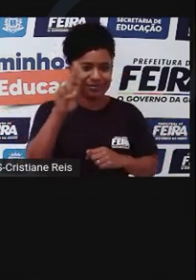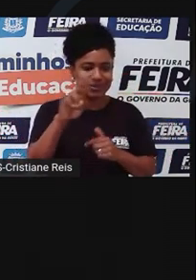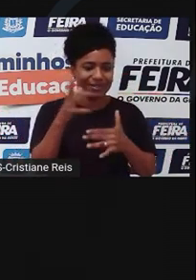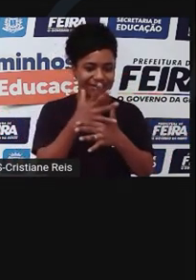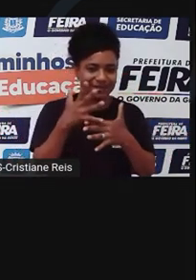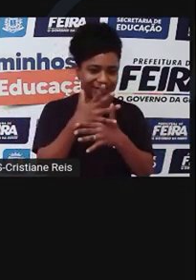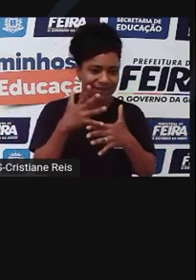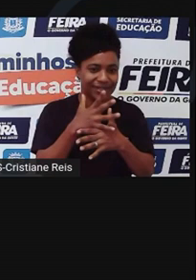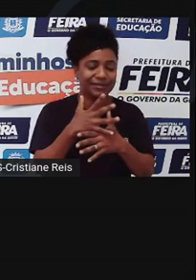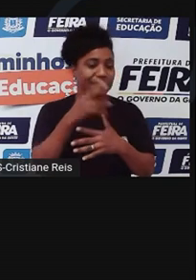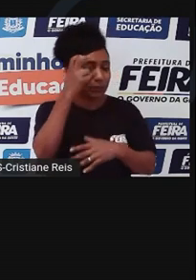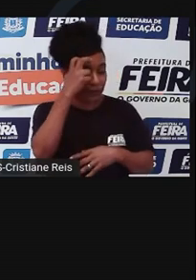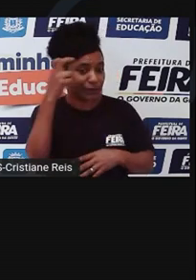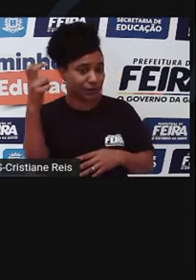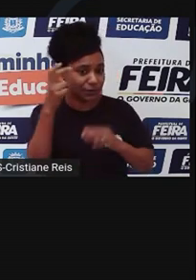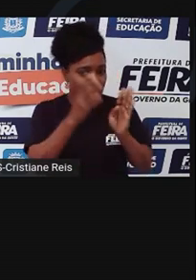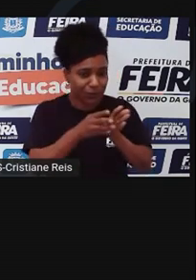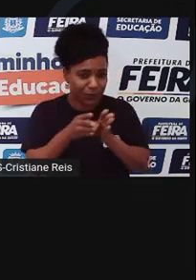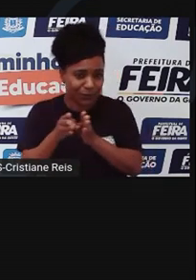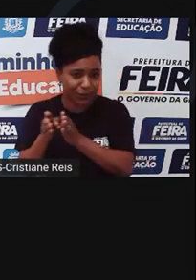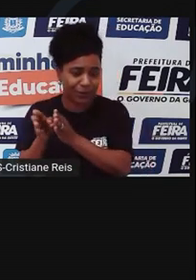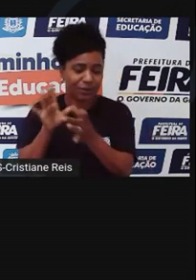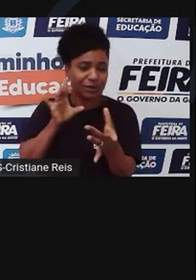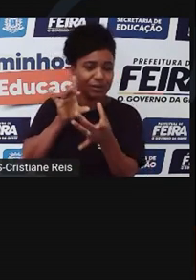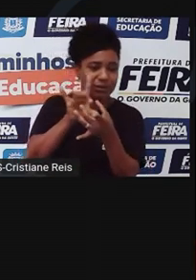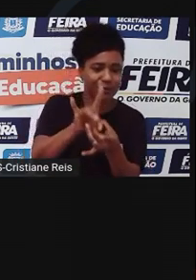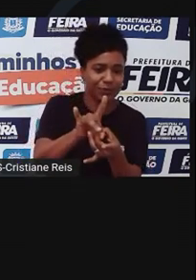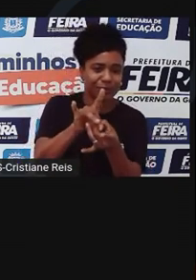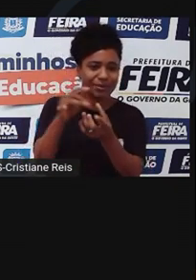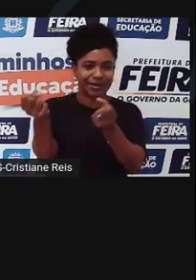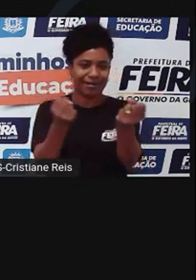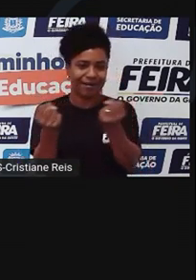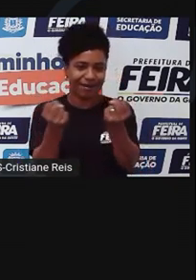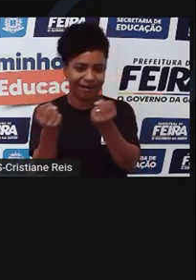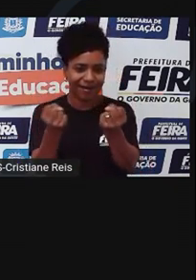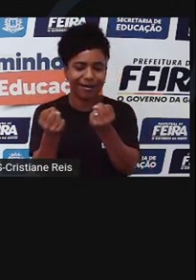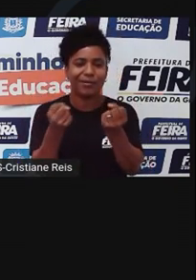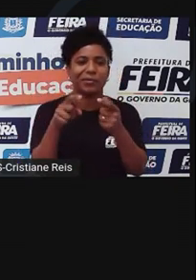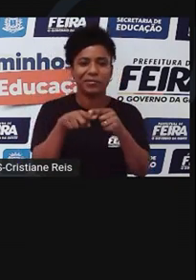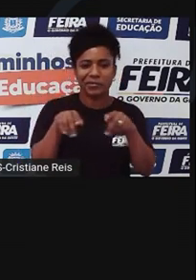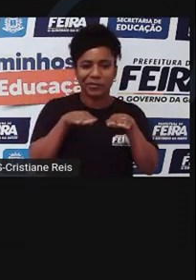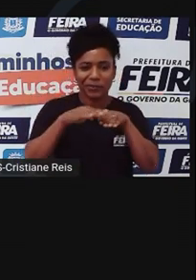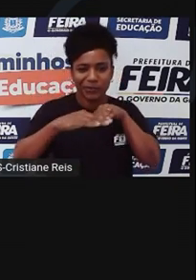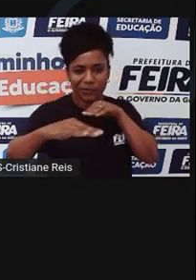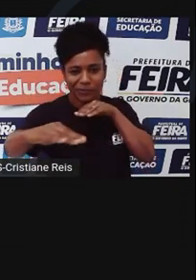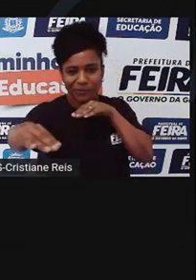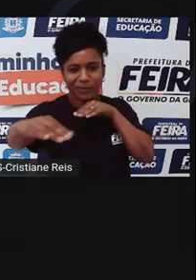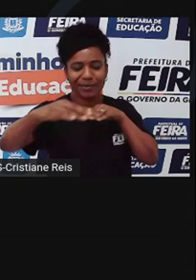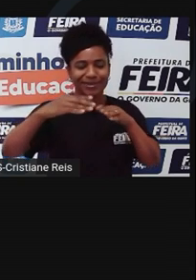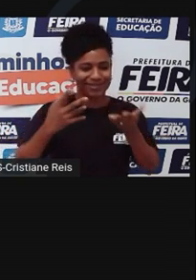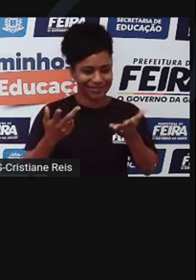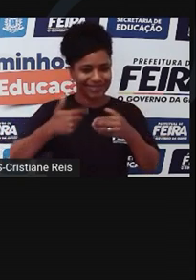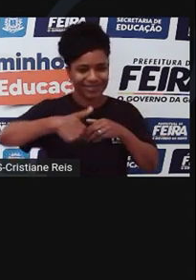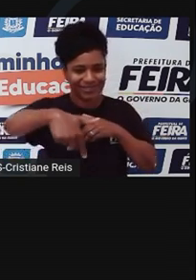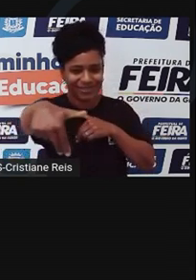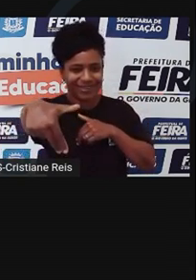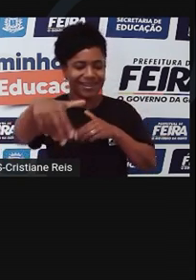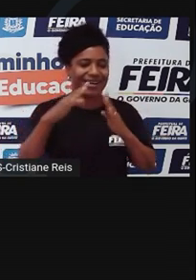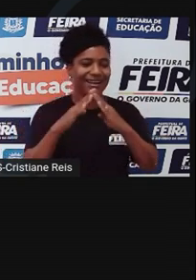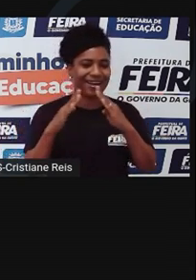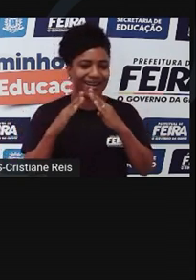ideia de cidades inteligentes tudo deve ter software carros faixas de pedestres prédios casas